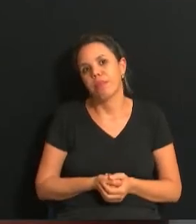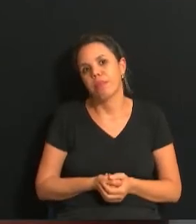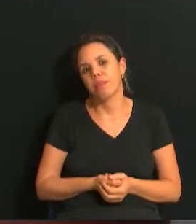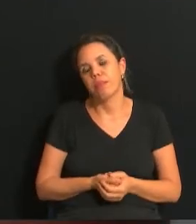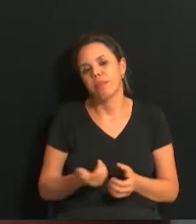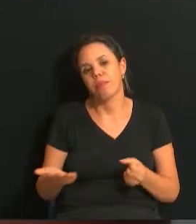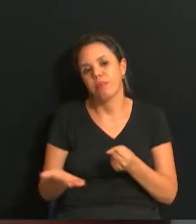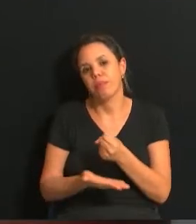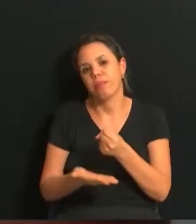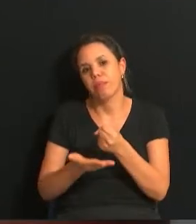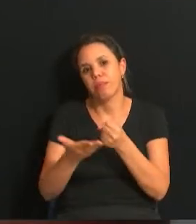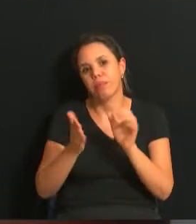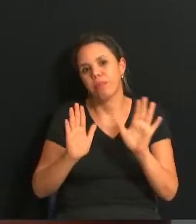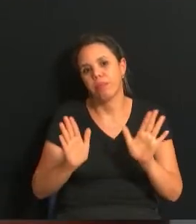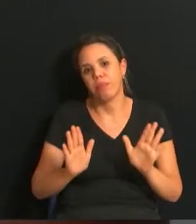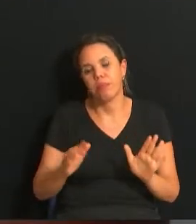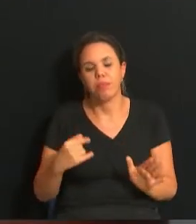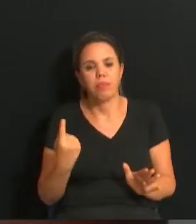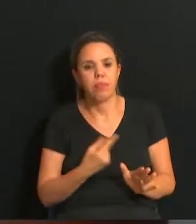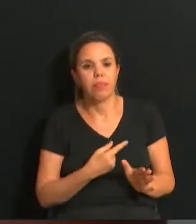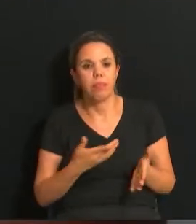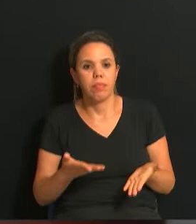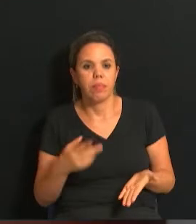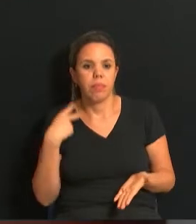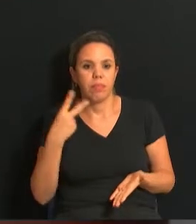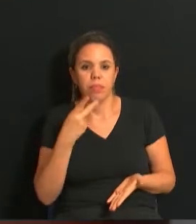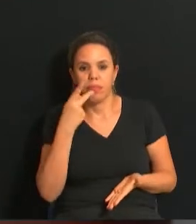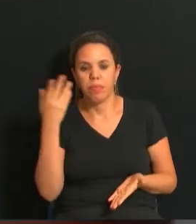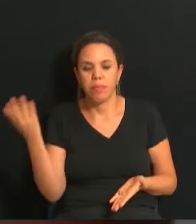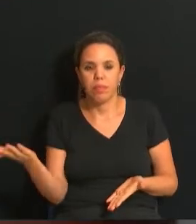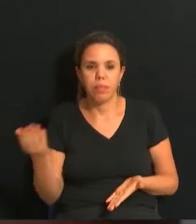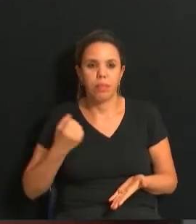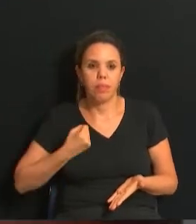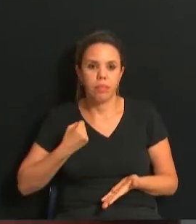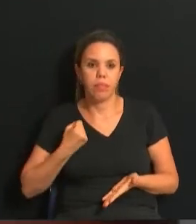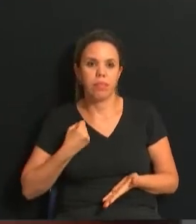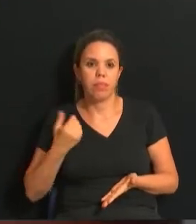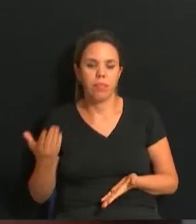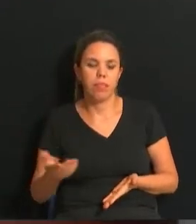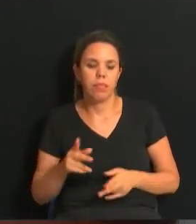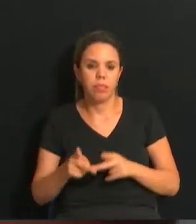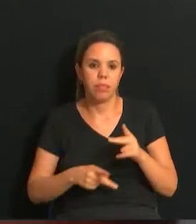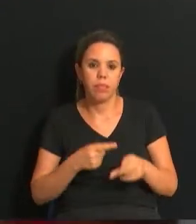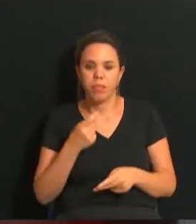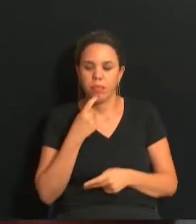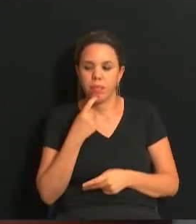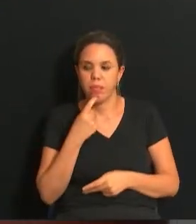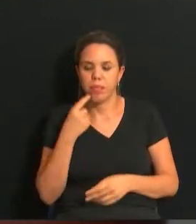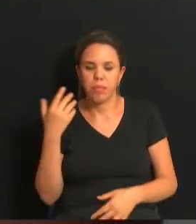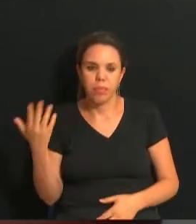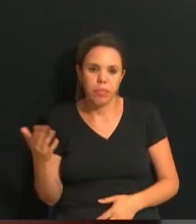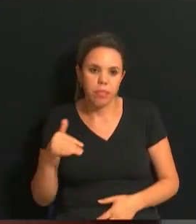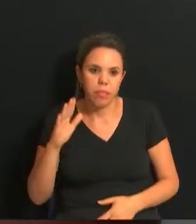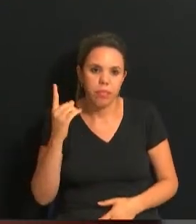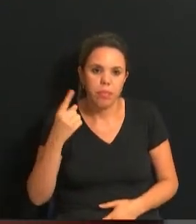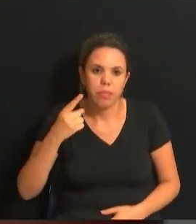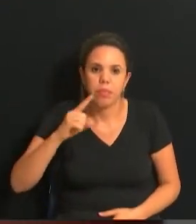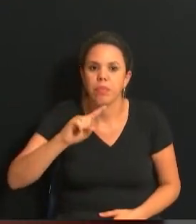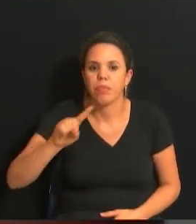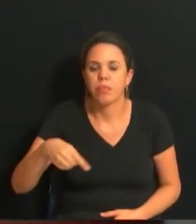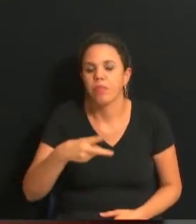pouco. Nossa, a vereadora falou o número da população de Campinas, né, mais de